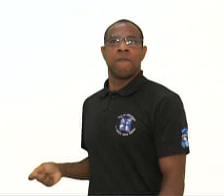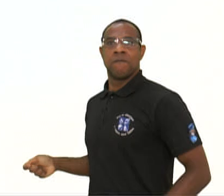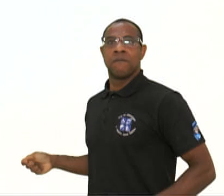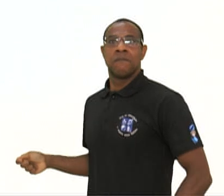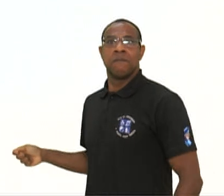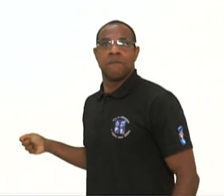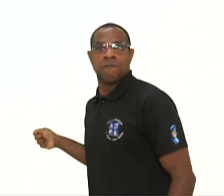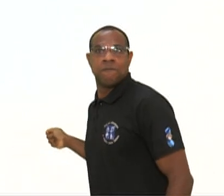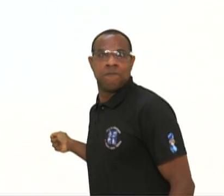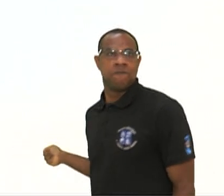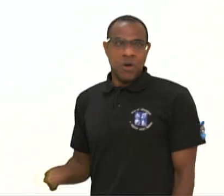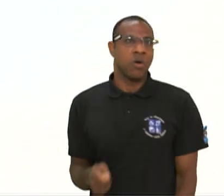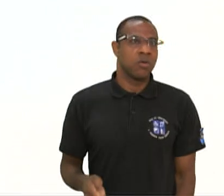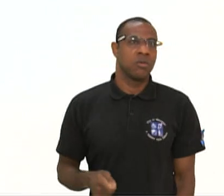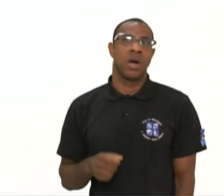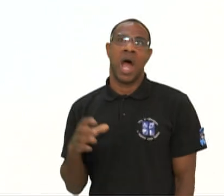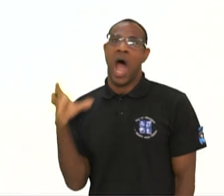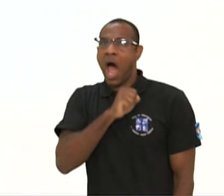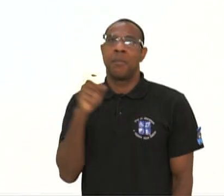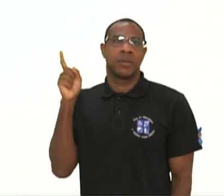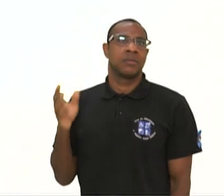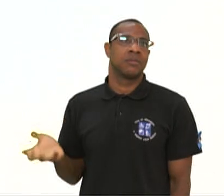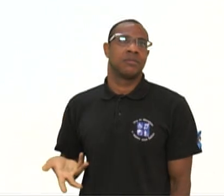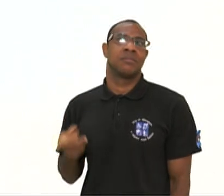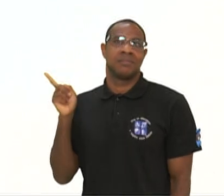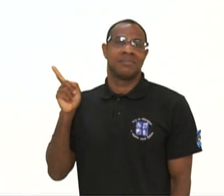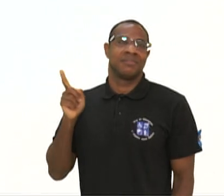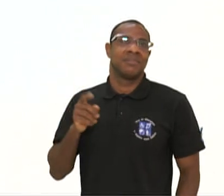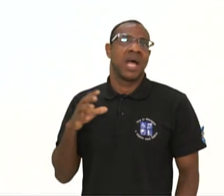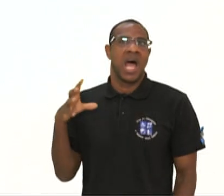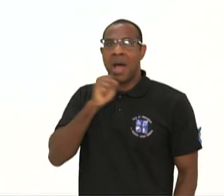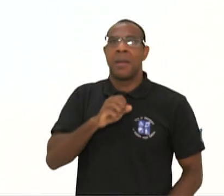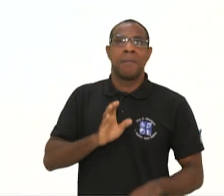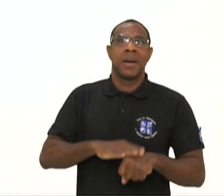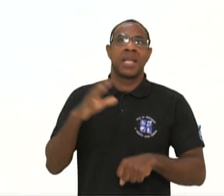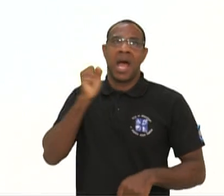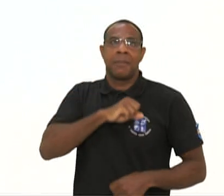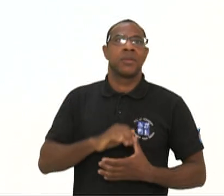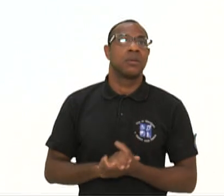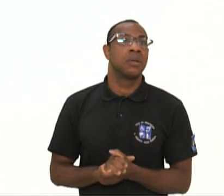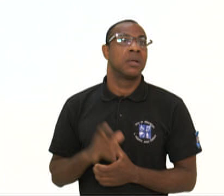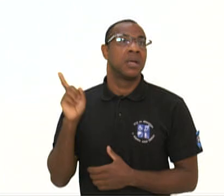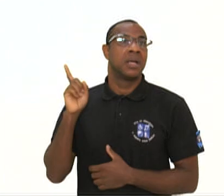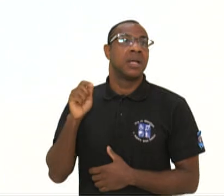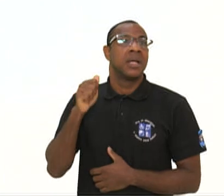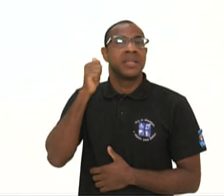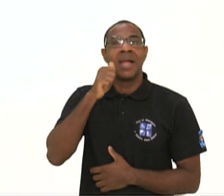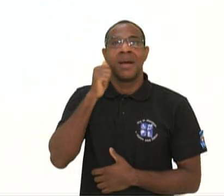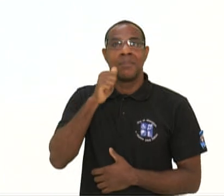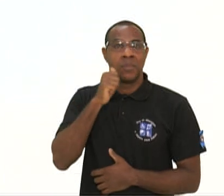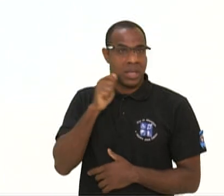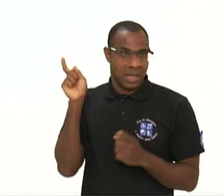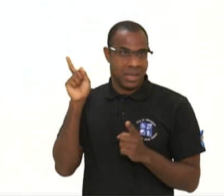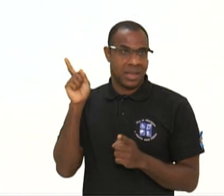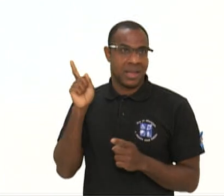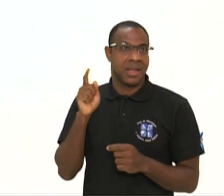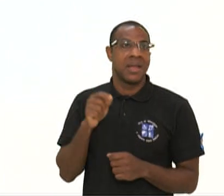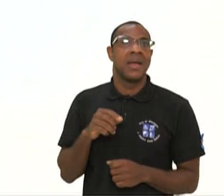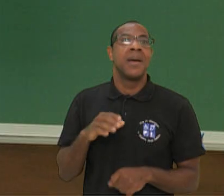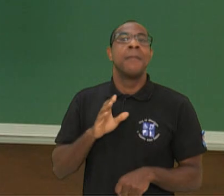km por hora. E entre as mulheres, o saque mais rápido foi da Sabine Lisicki, que